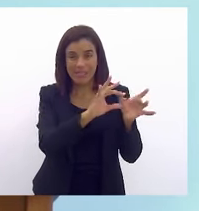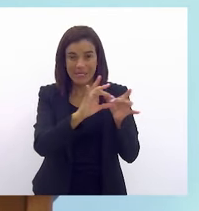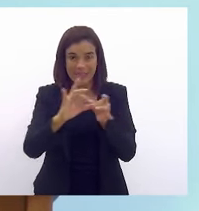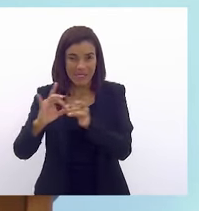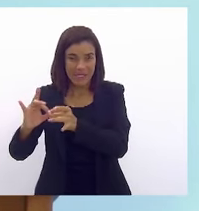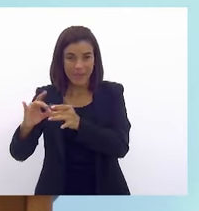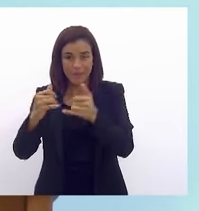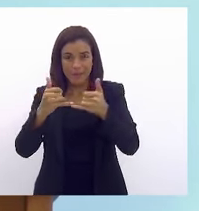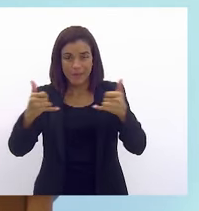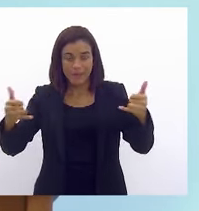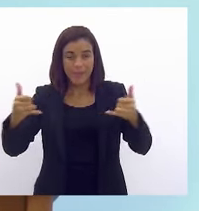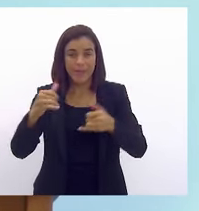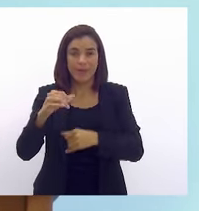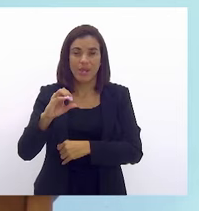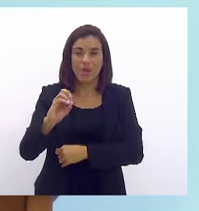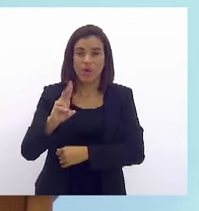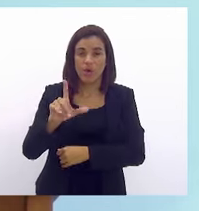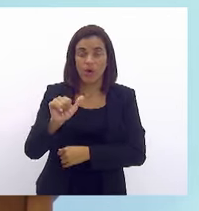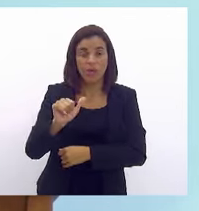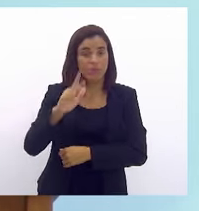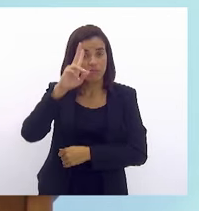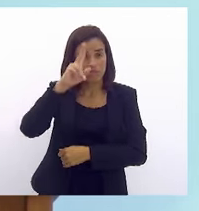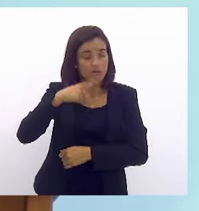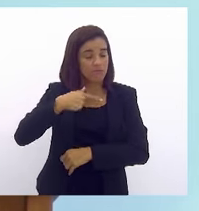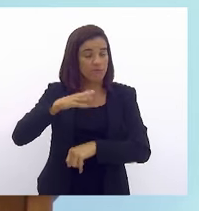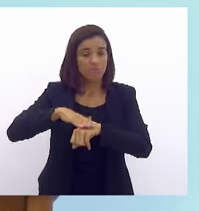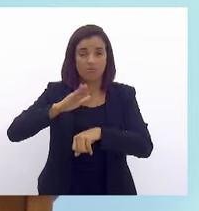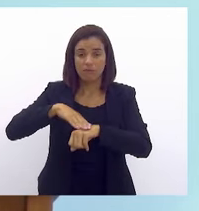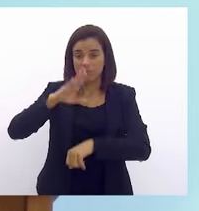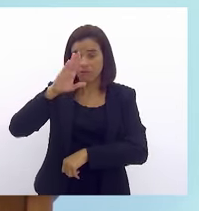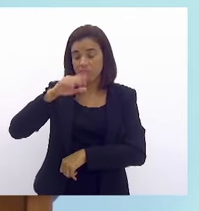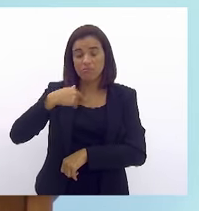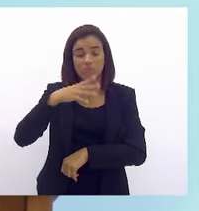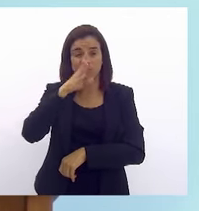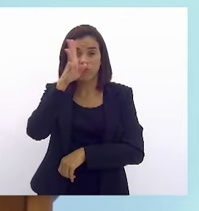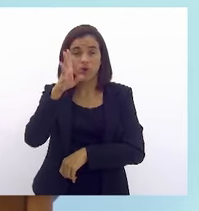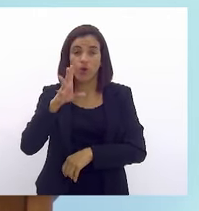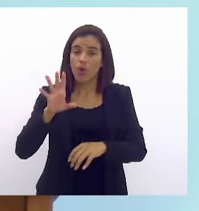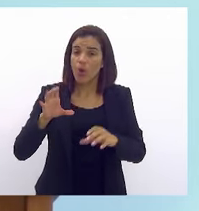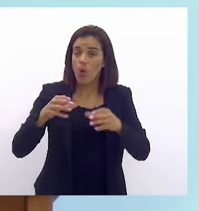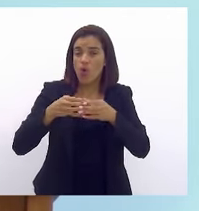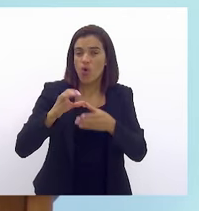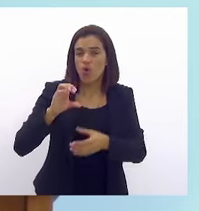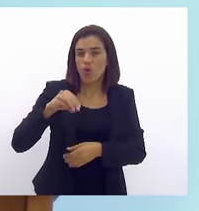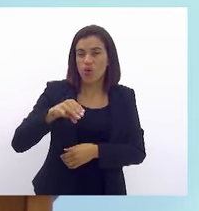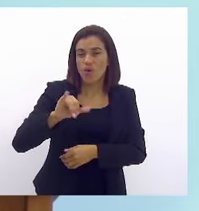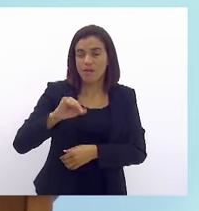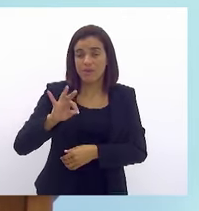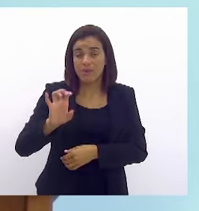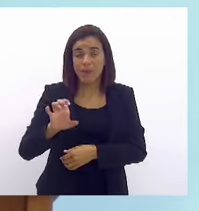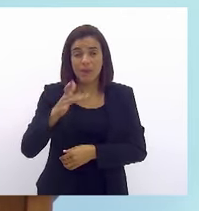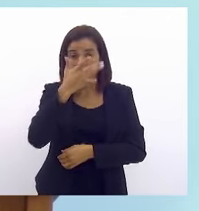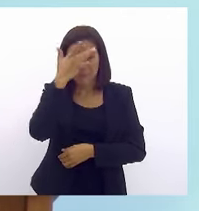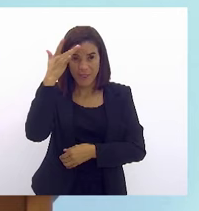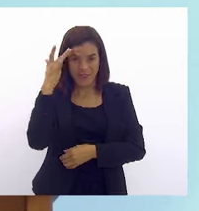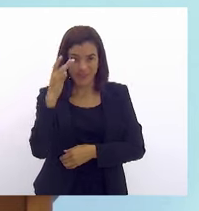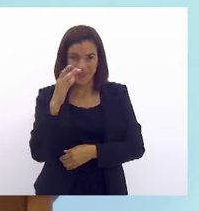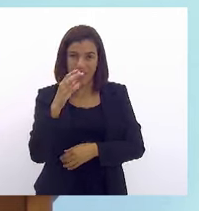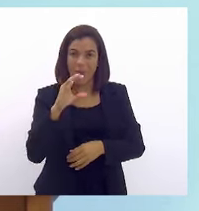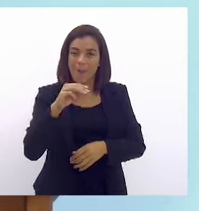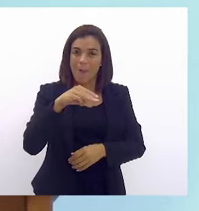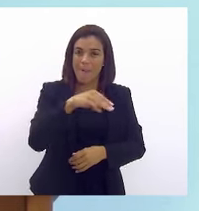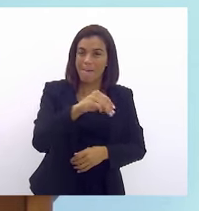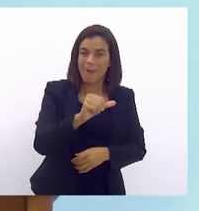marginal foram a revelia do comitê, que não foi nem consultado. Imagina que o pessoal do Maraei lá